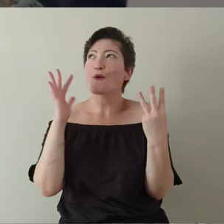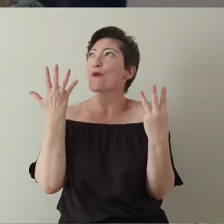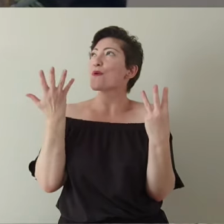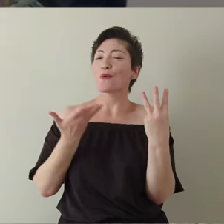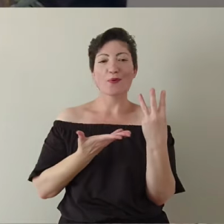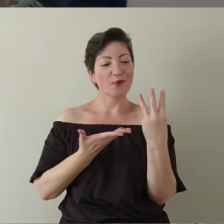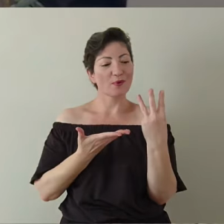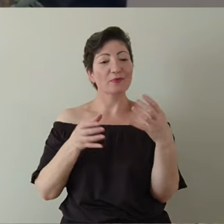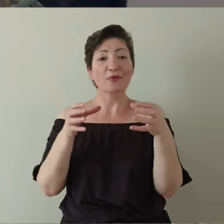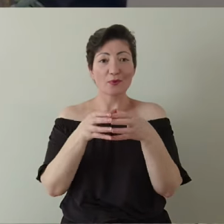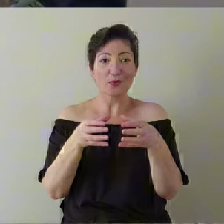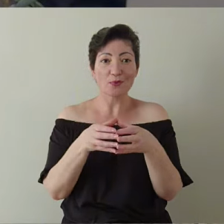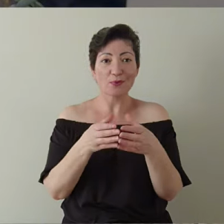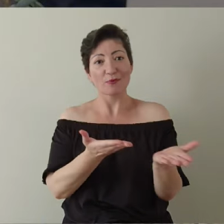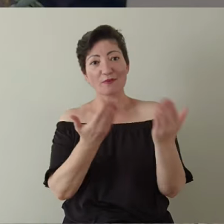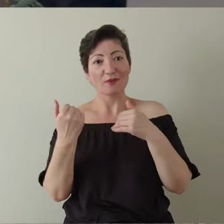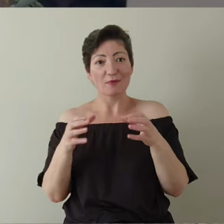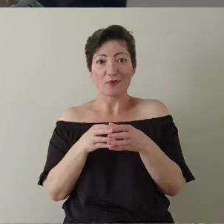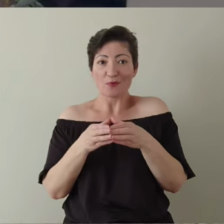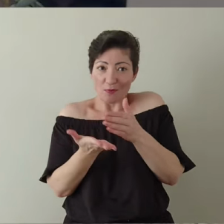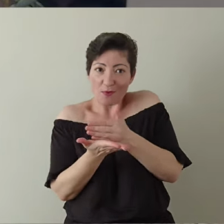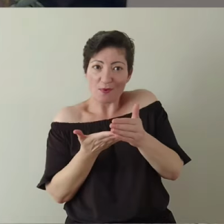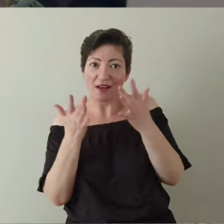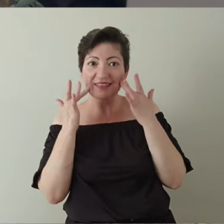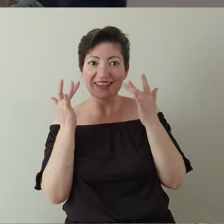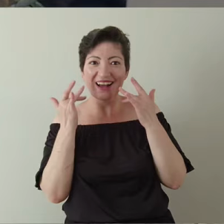falou, vamos montar um grupo de teatro.